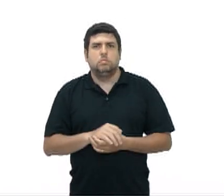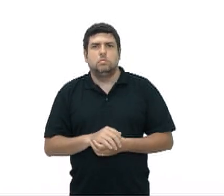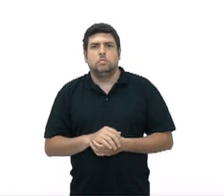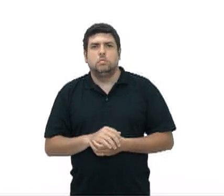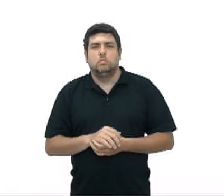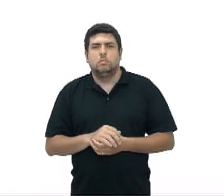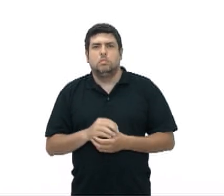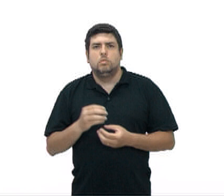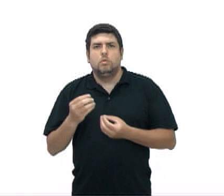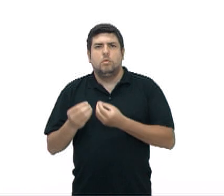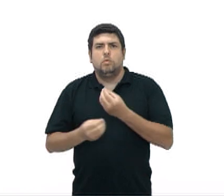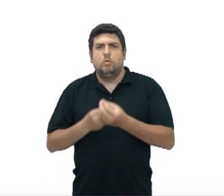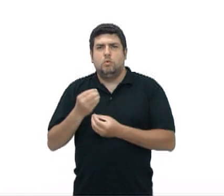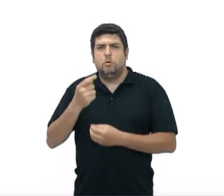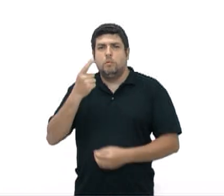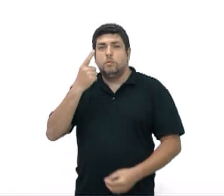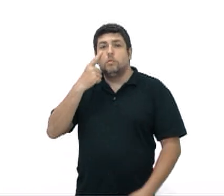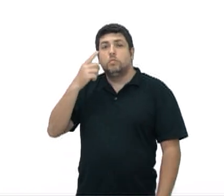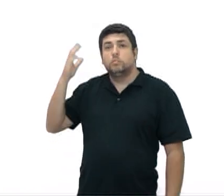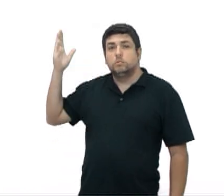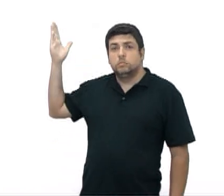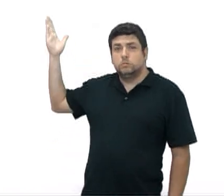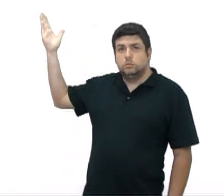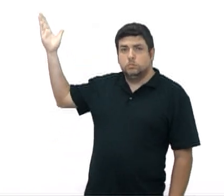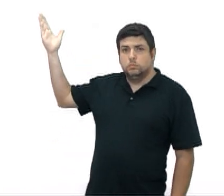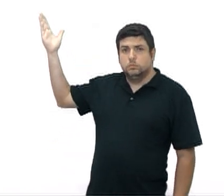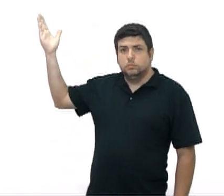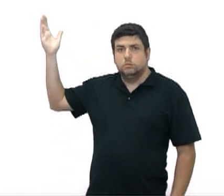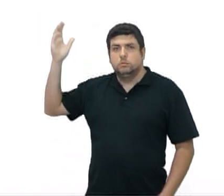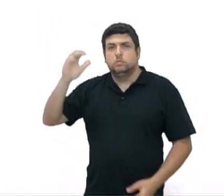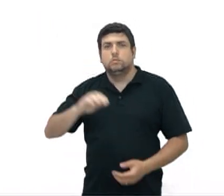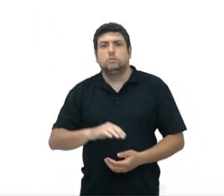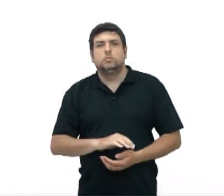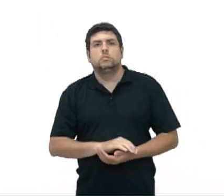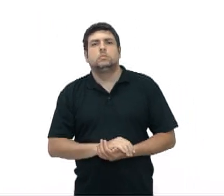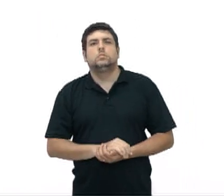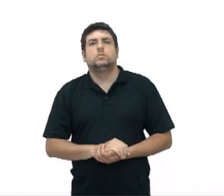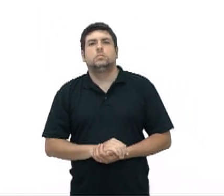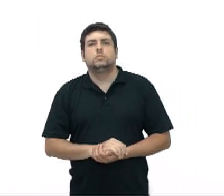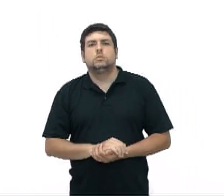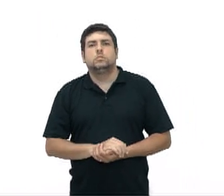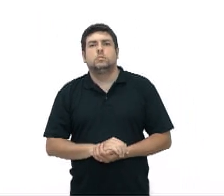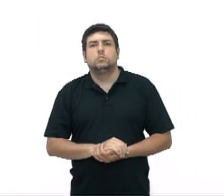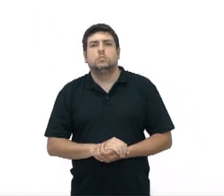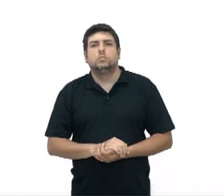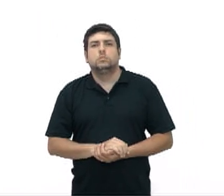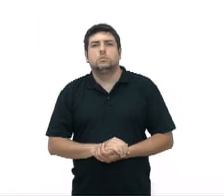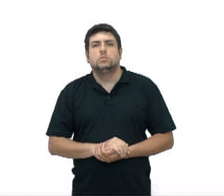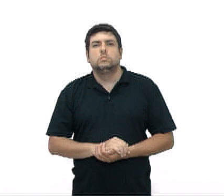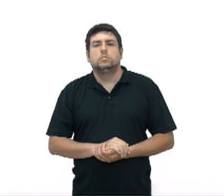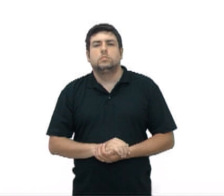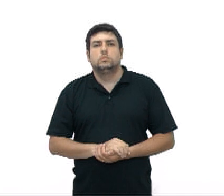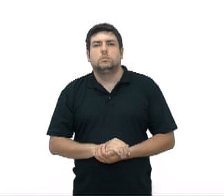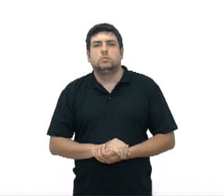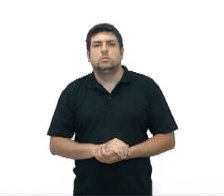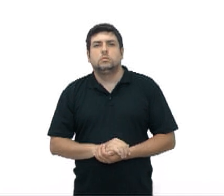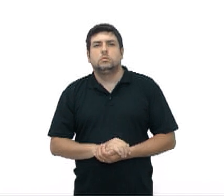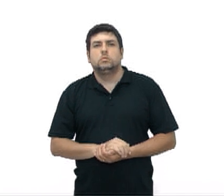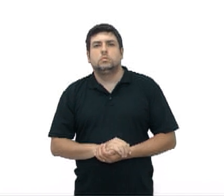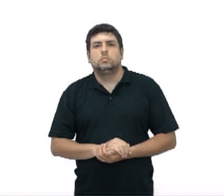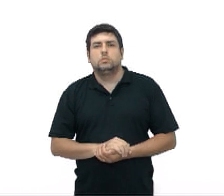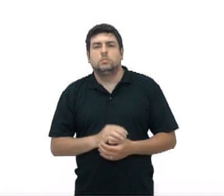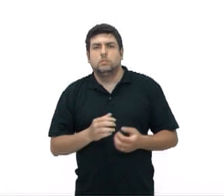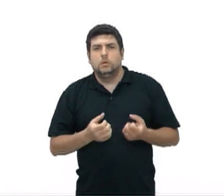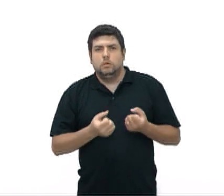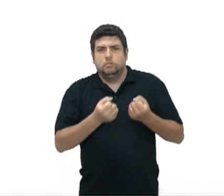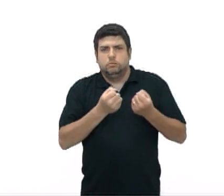pela variação da quantidade de movimento. Através da quantidade de movimento, você faz a variação, pega a massa vezes velocidade,